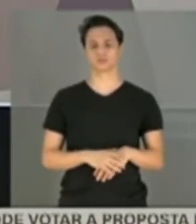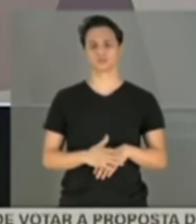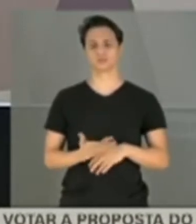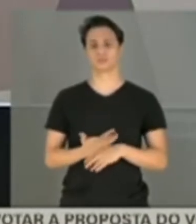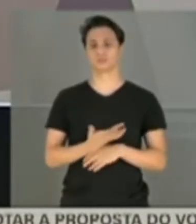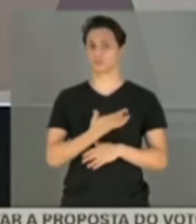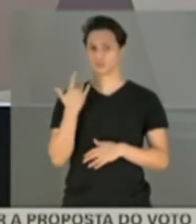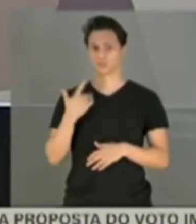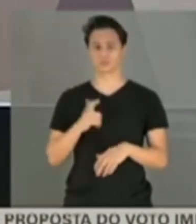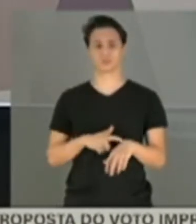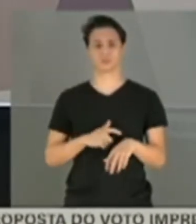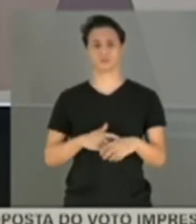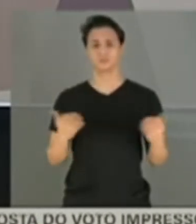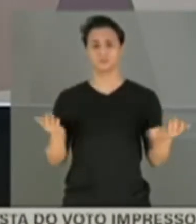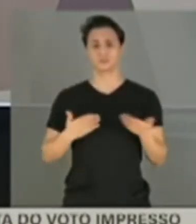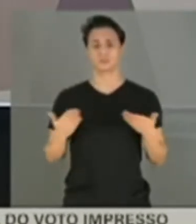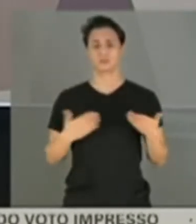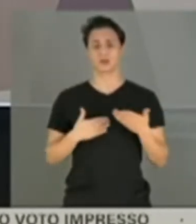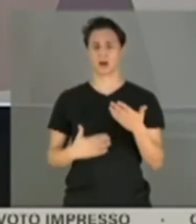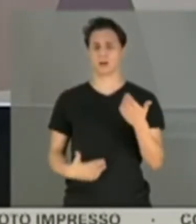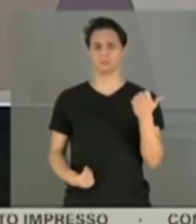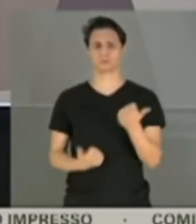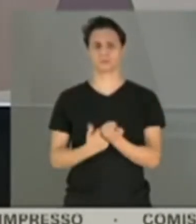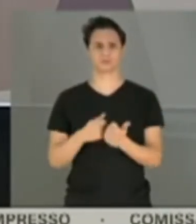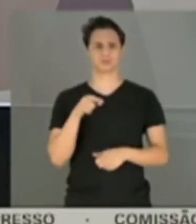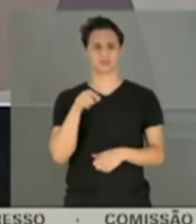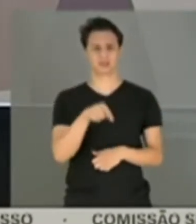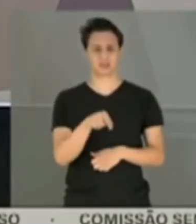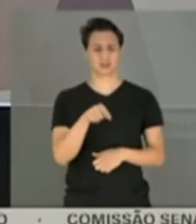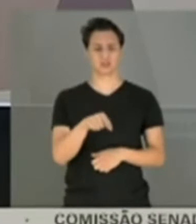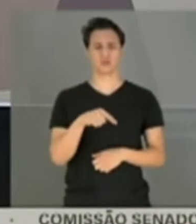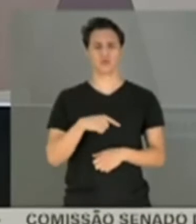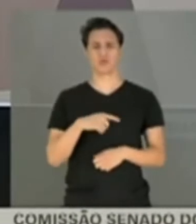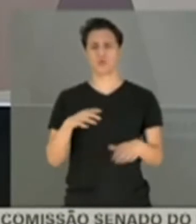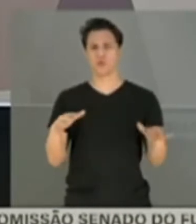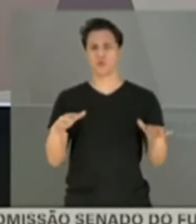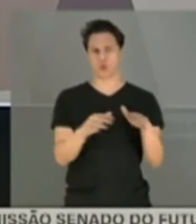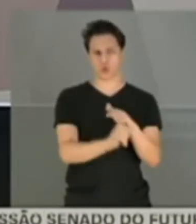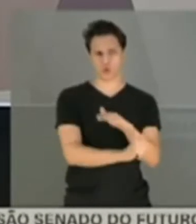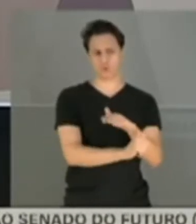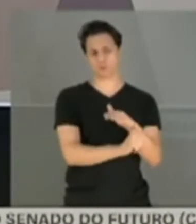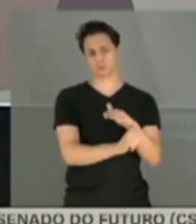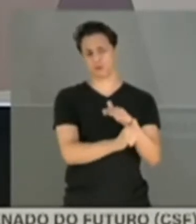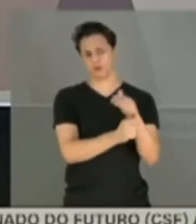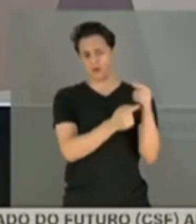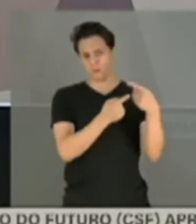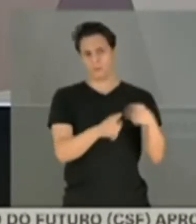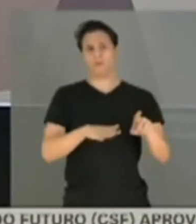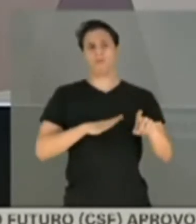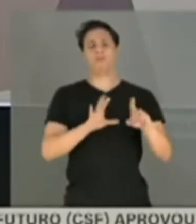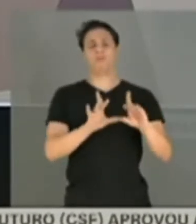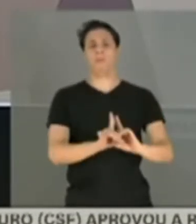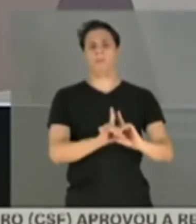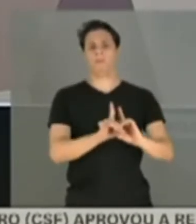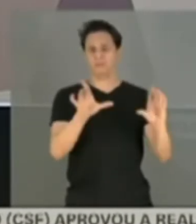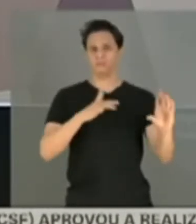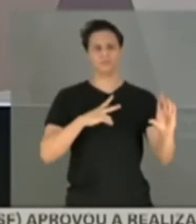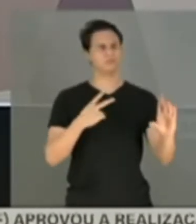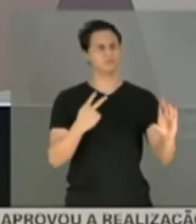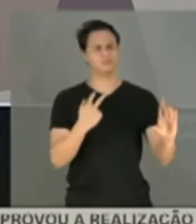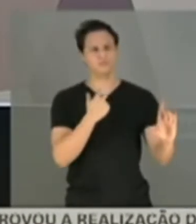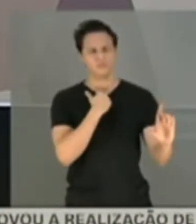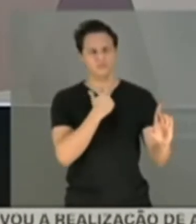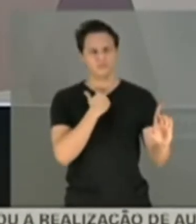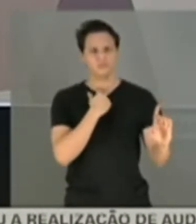nesse momento, apoiando esse tipo de atos, arroubos, contra a democracia brasileira, não pode